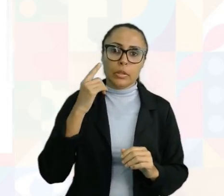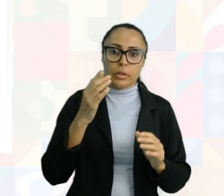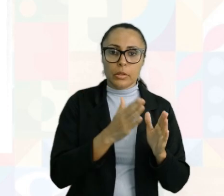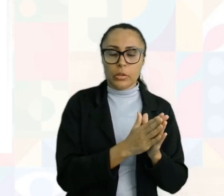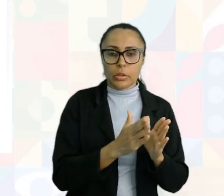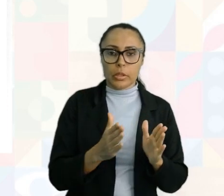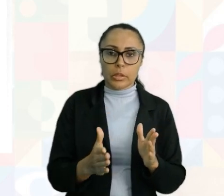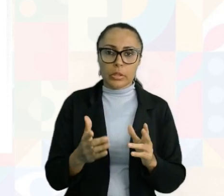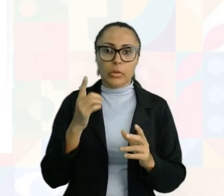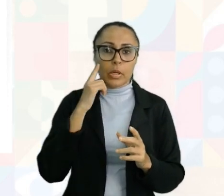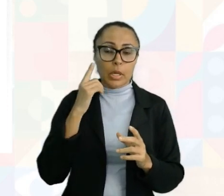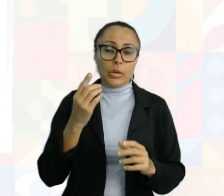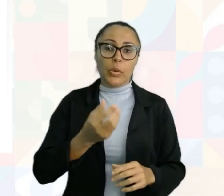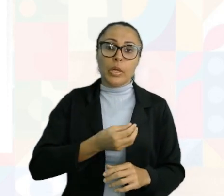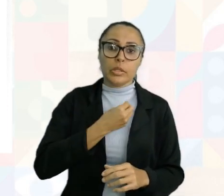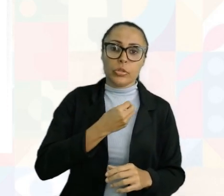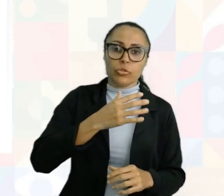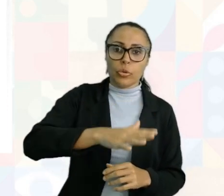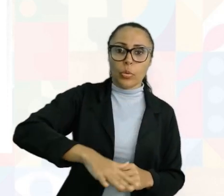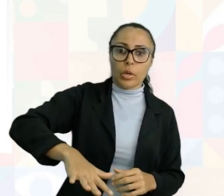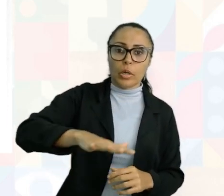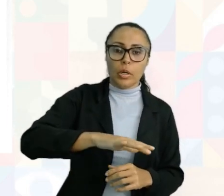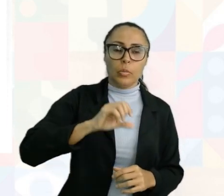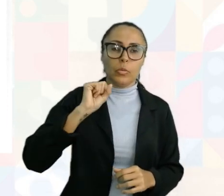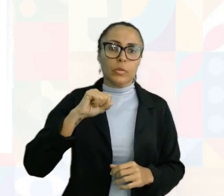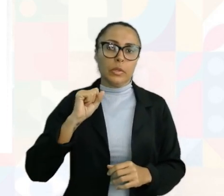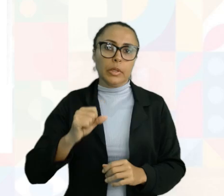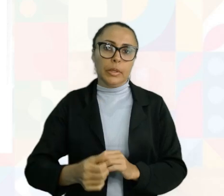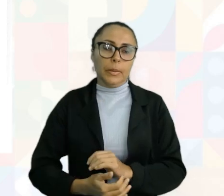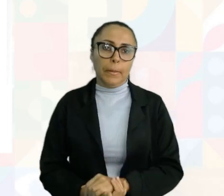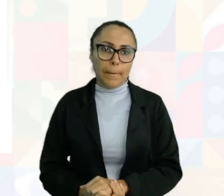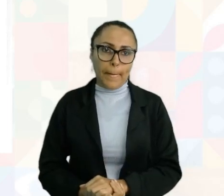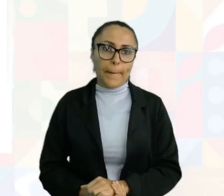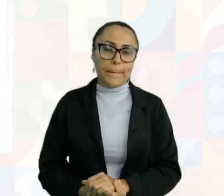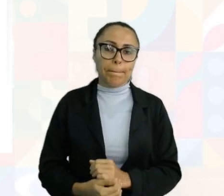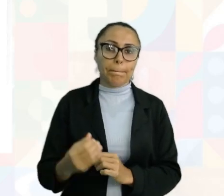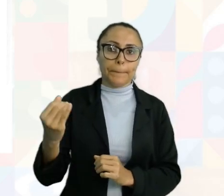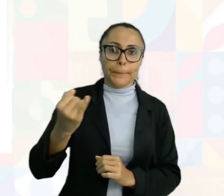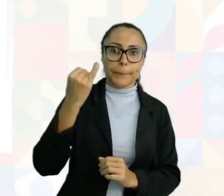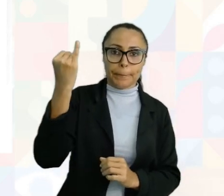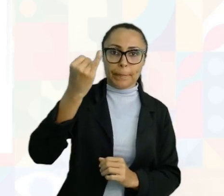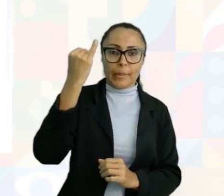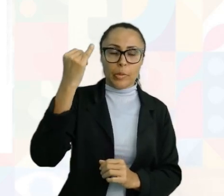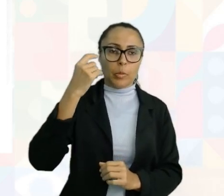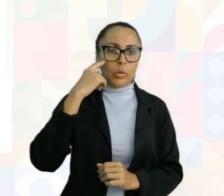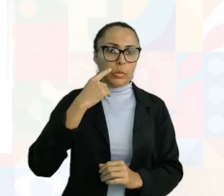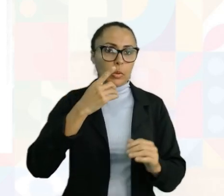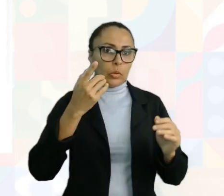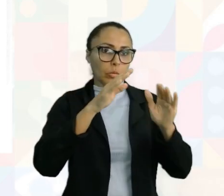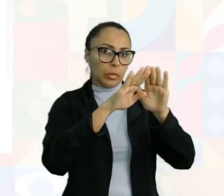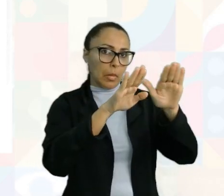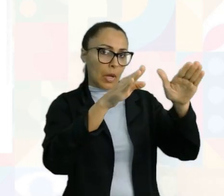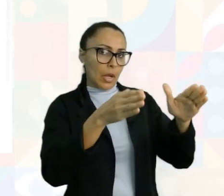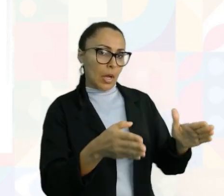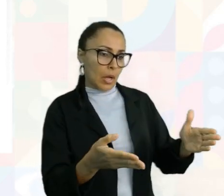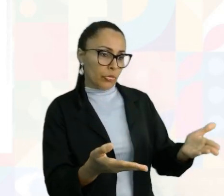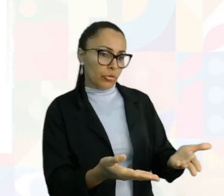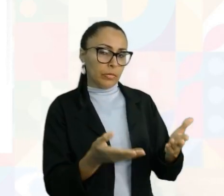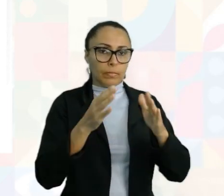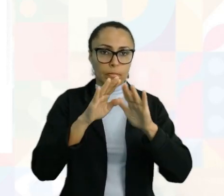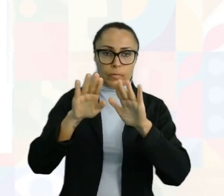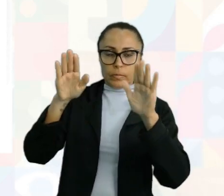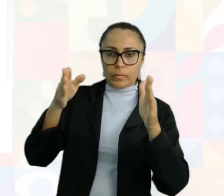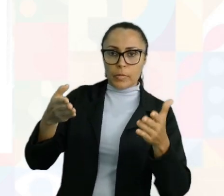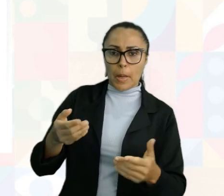do mobiliário, mas existe um campo de ação em que a planificação é muito importante, a questão das embalagens. Vocês já pararam para